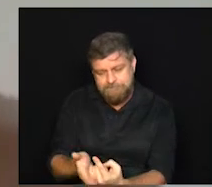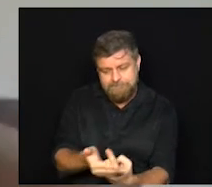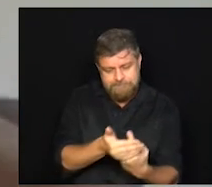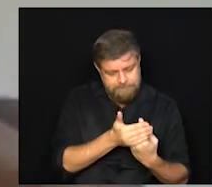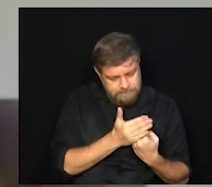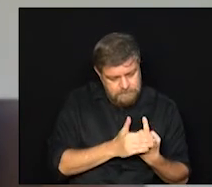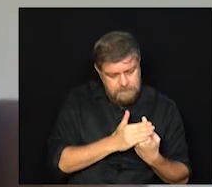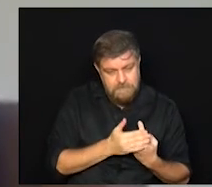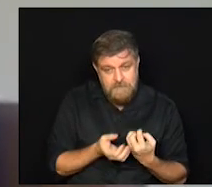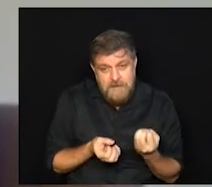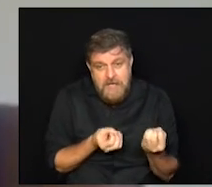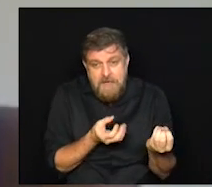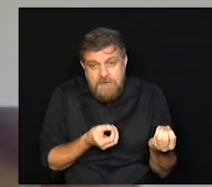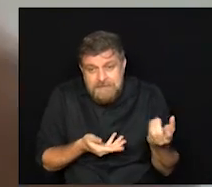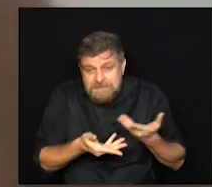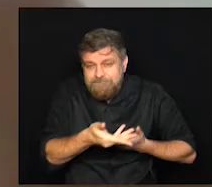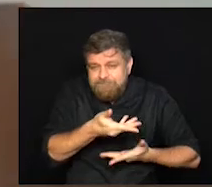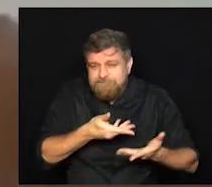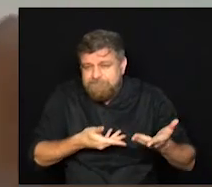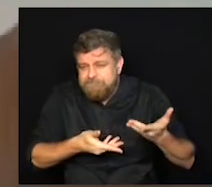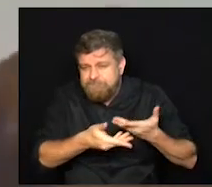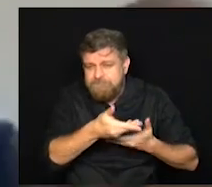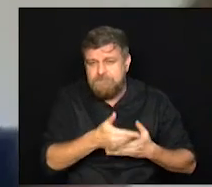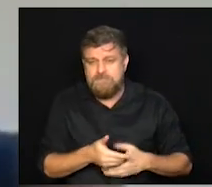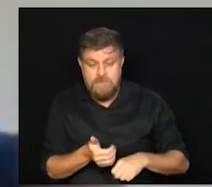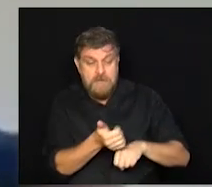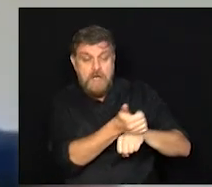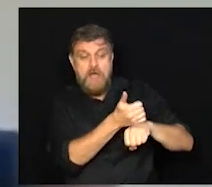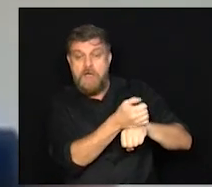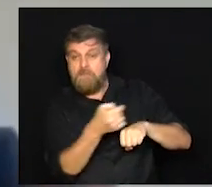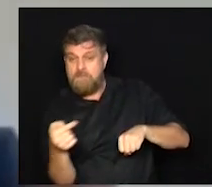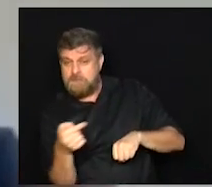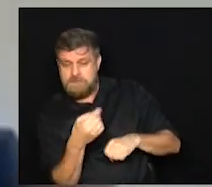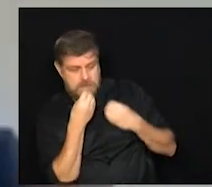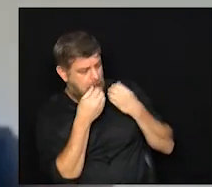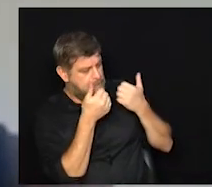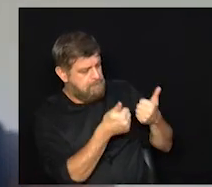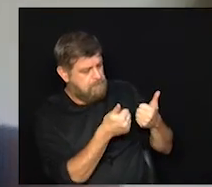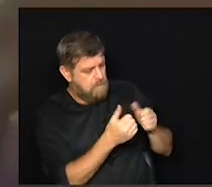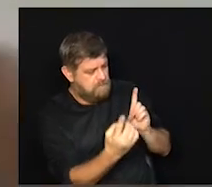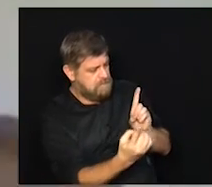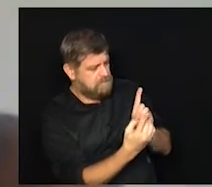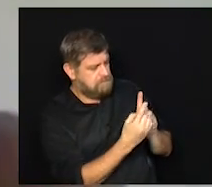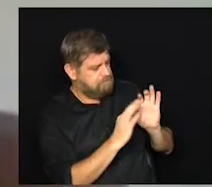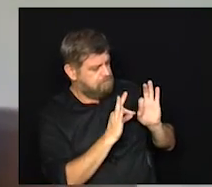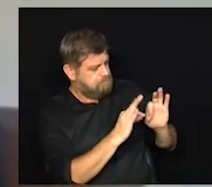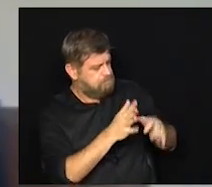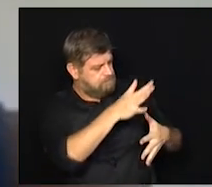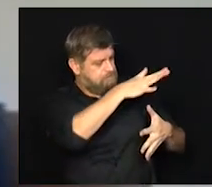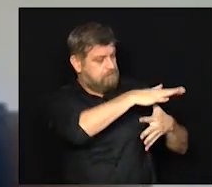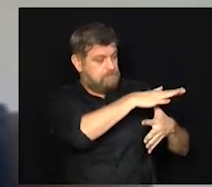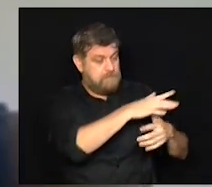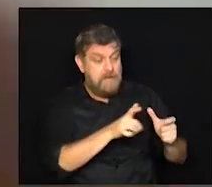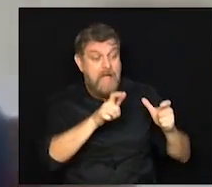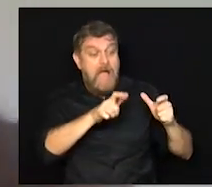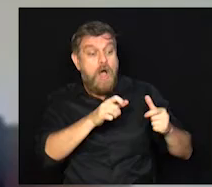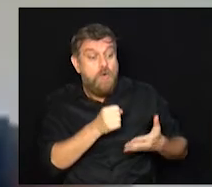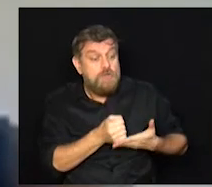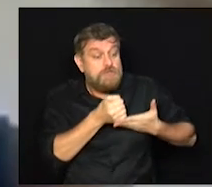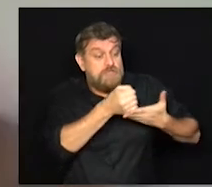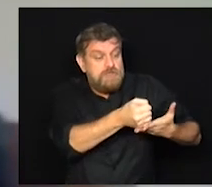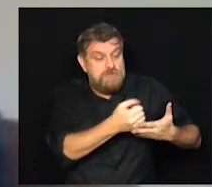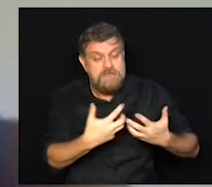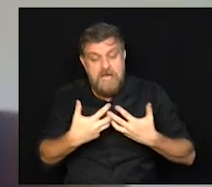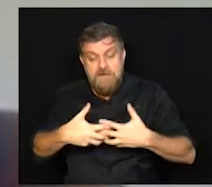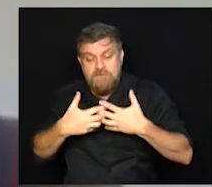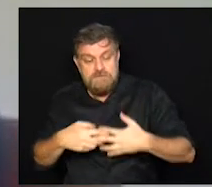trocam informações importantes quanto a profissionais, quem é um profissional que atende bem, onde buscar ajuda, onde funciona,